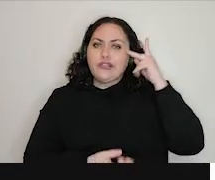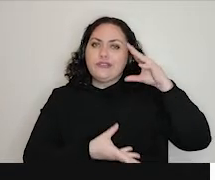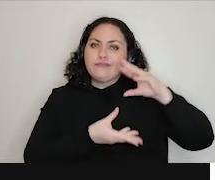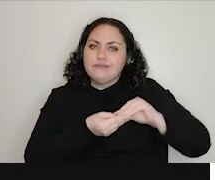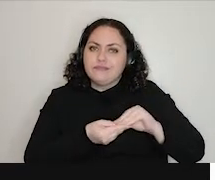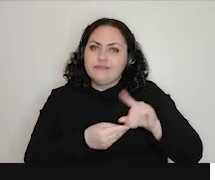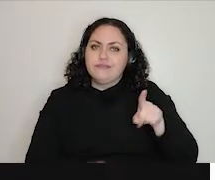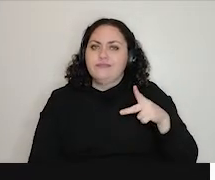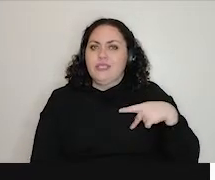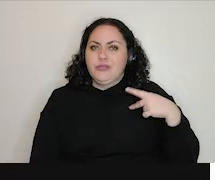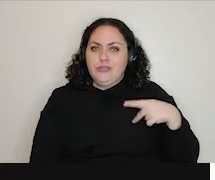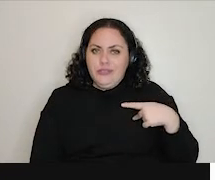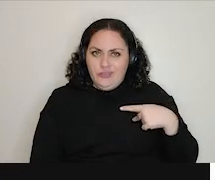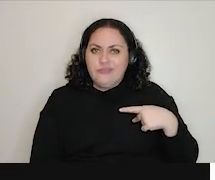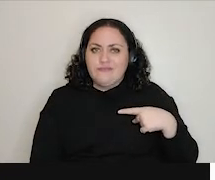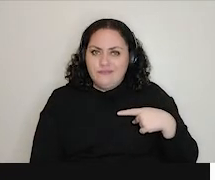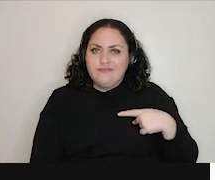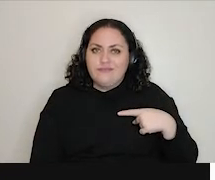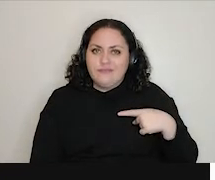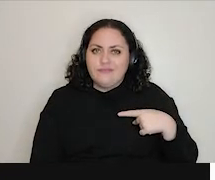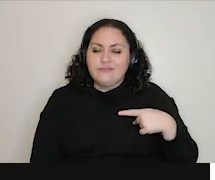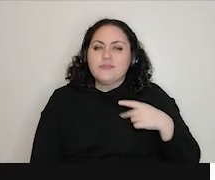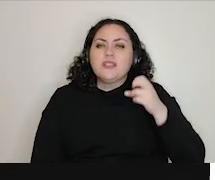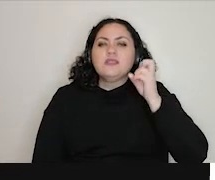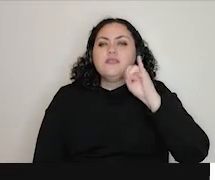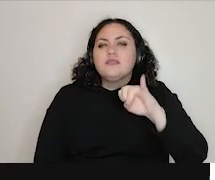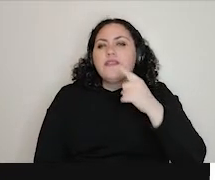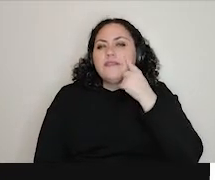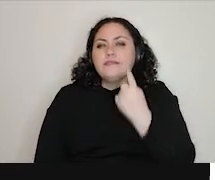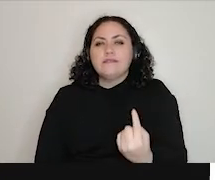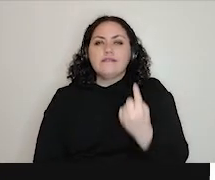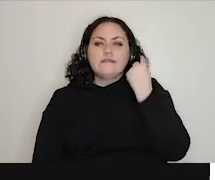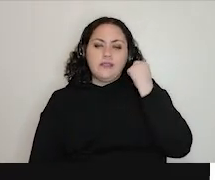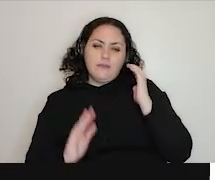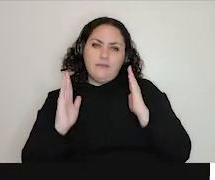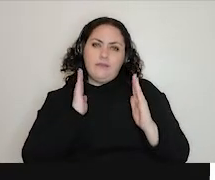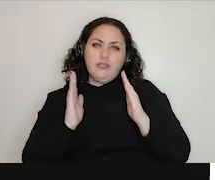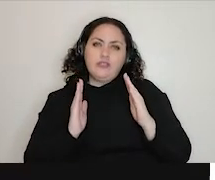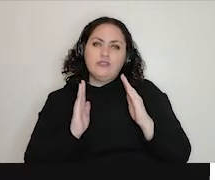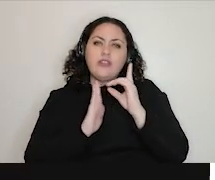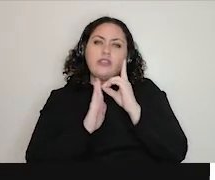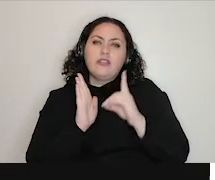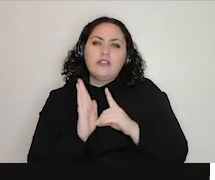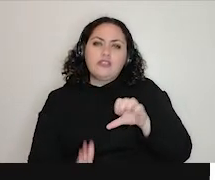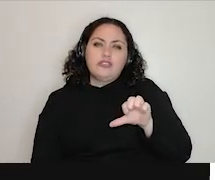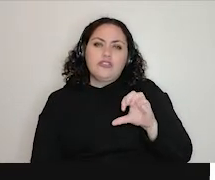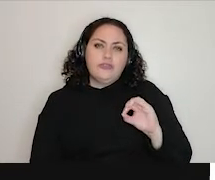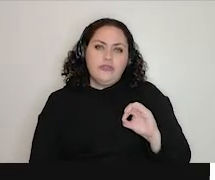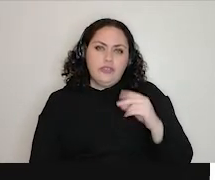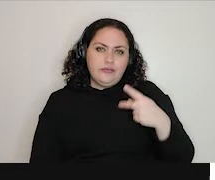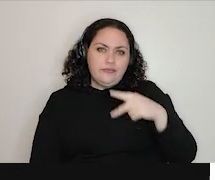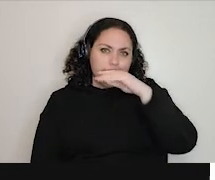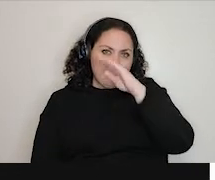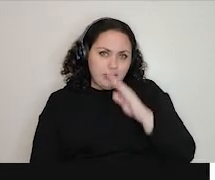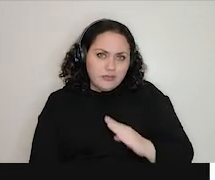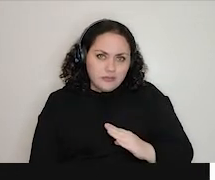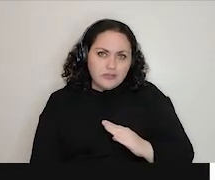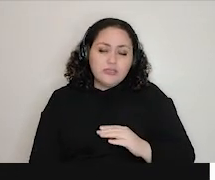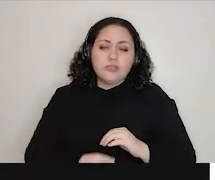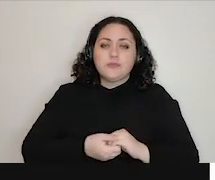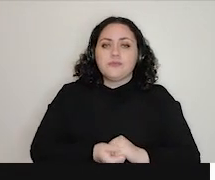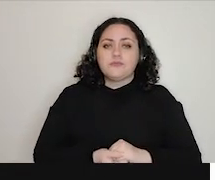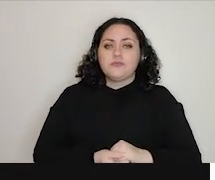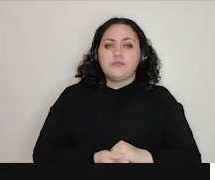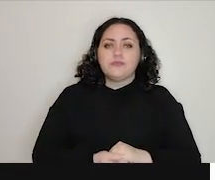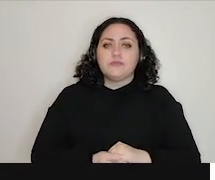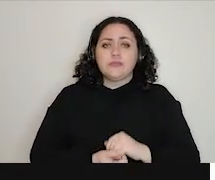essa é a história final, né, desse personagem. E aqui, né, se a gente for olhar para a década de 90